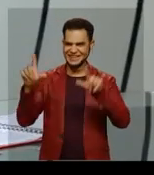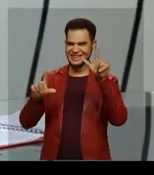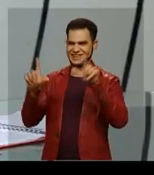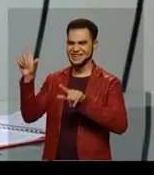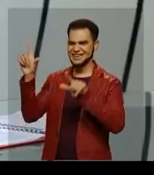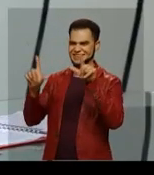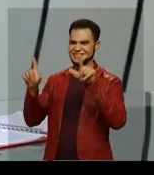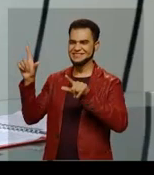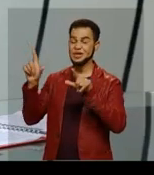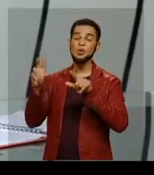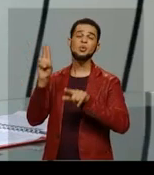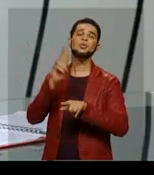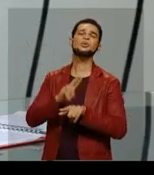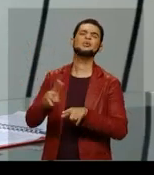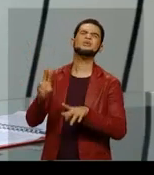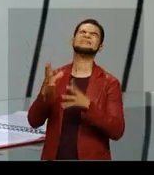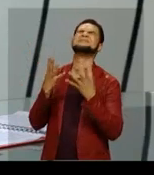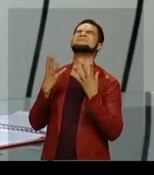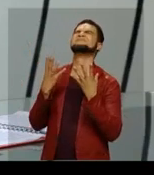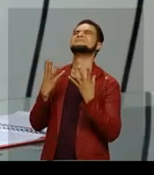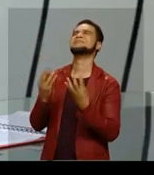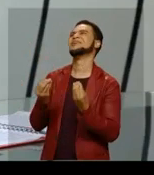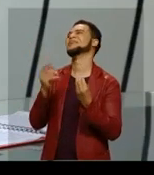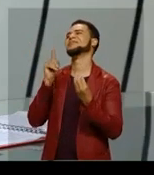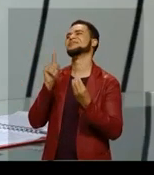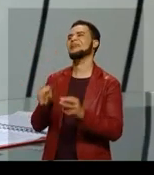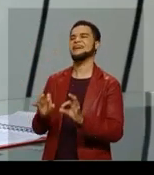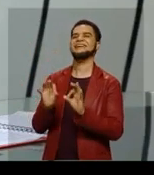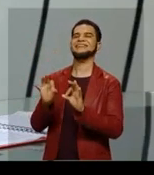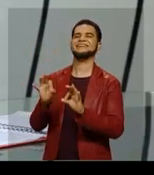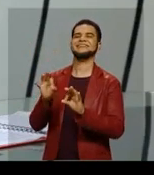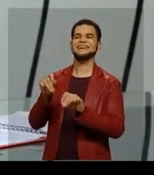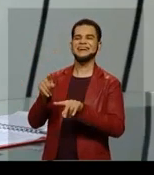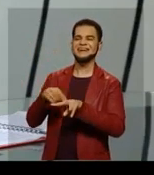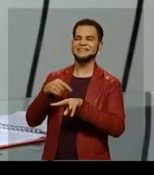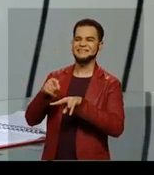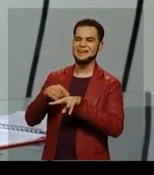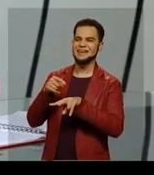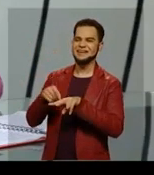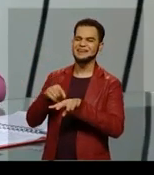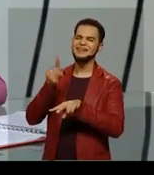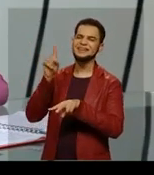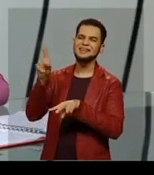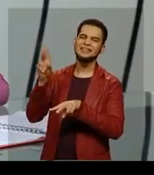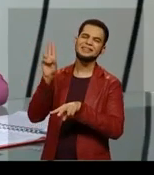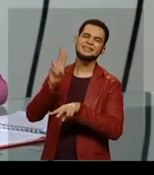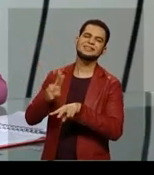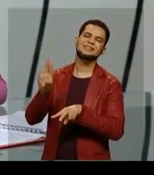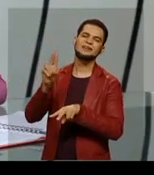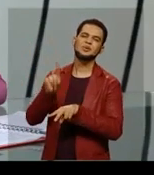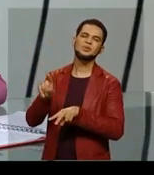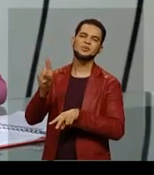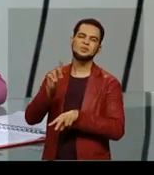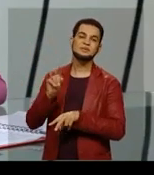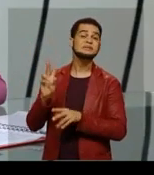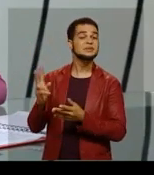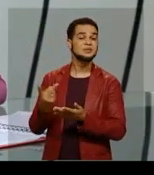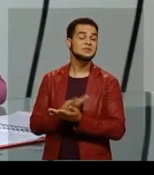usam muito essa ambiguidade. Por quê? Lá nós falamos